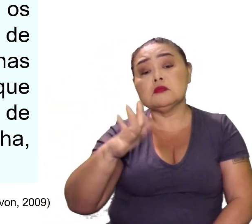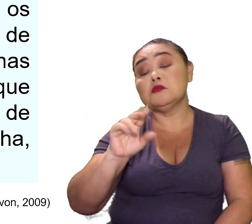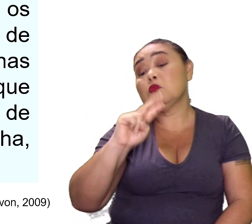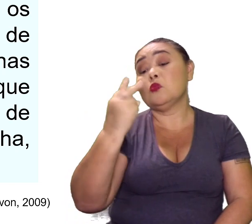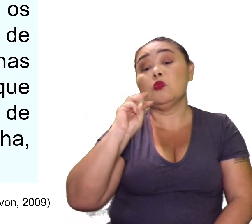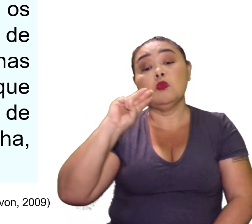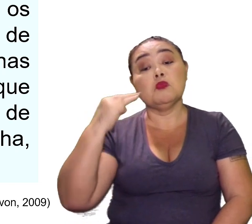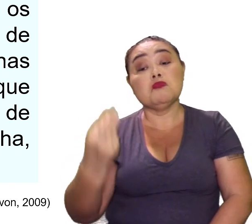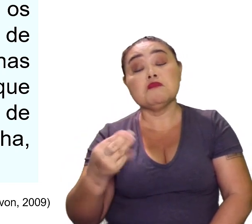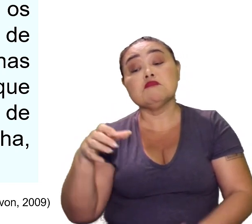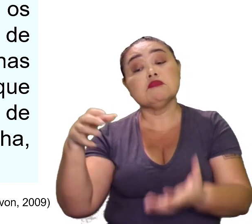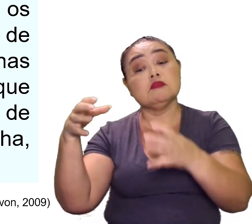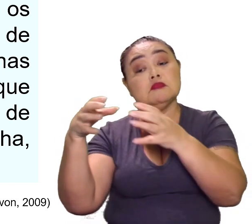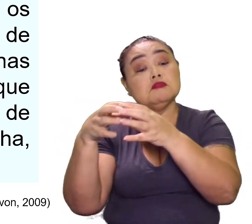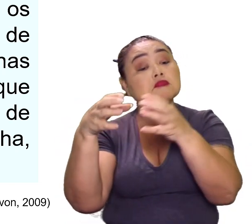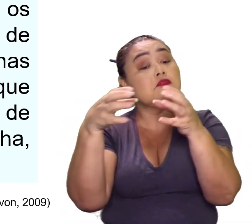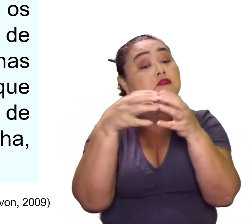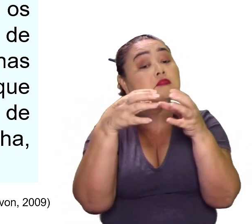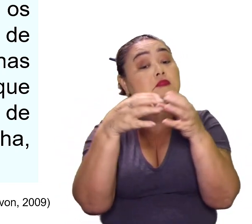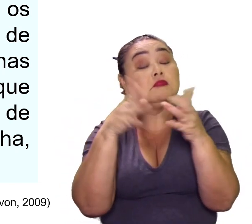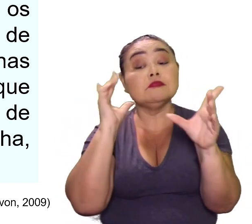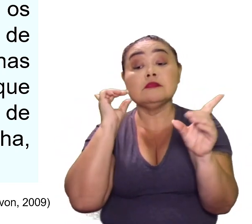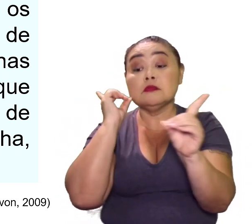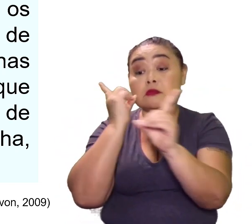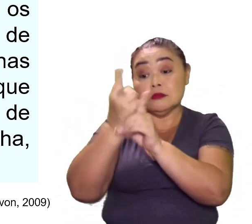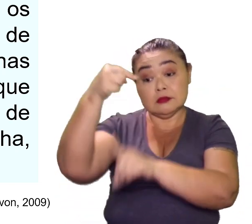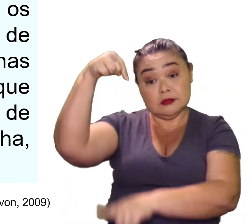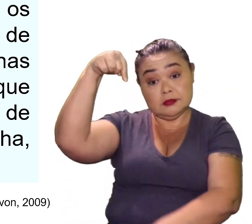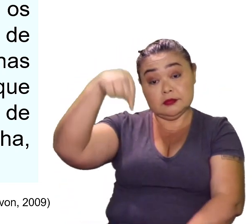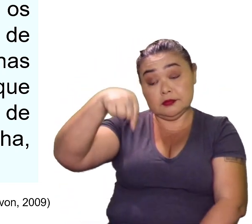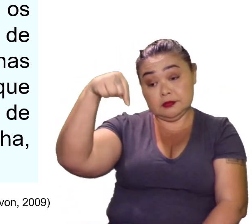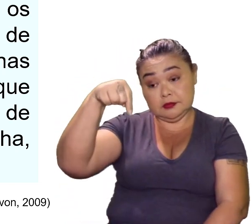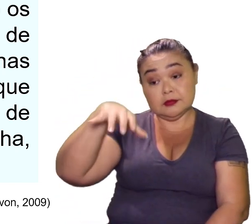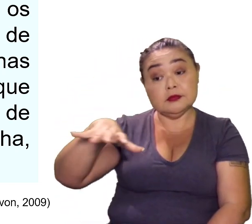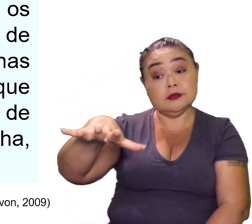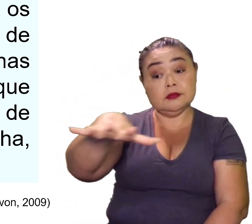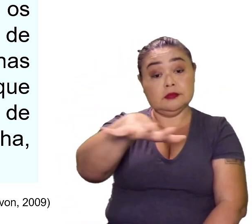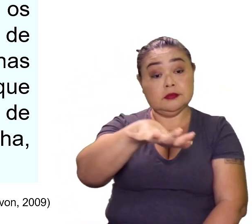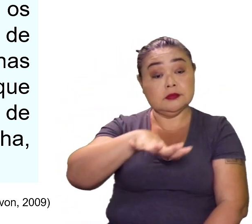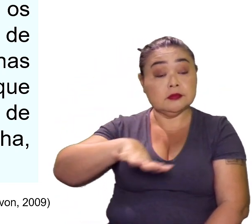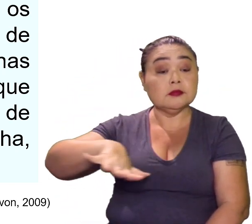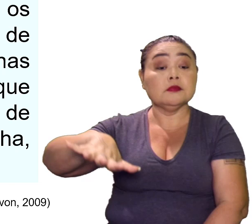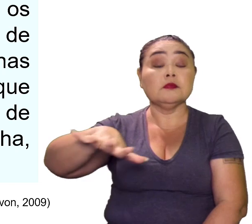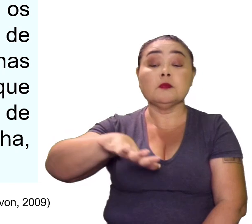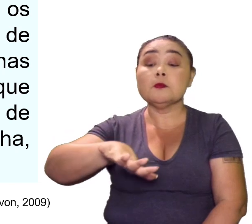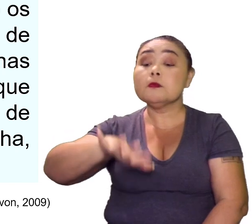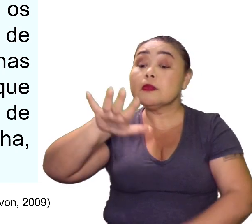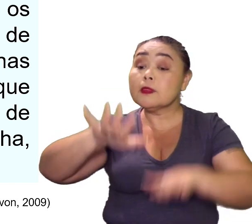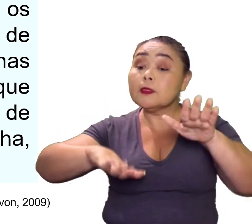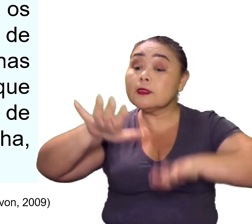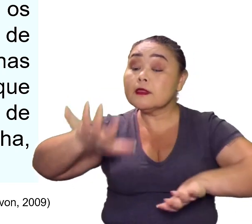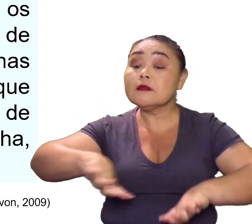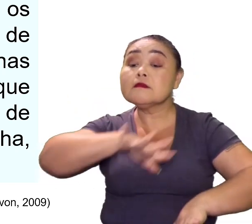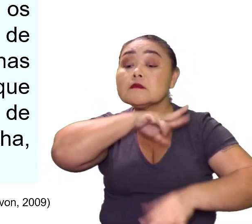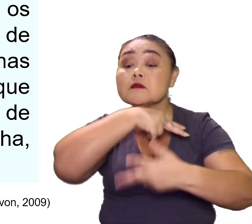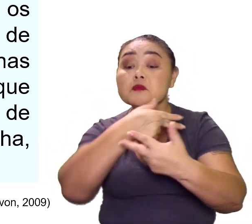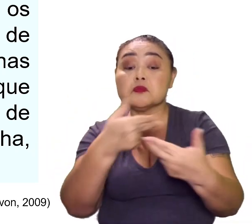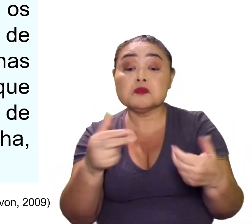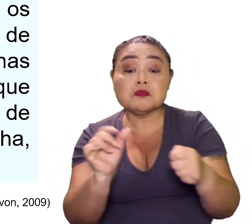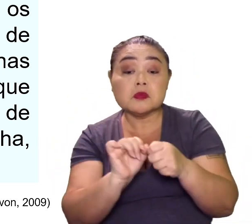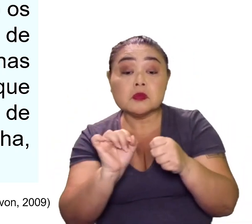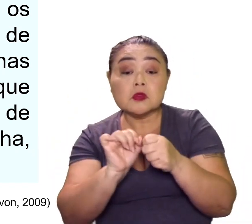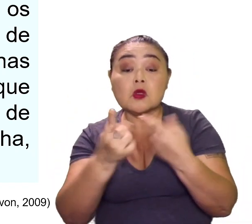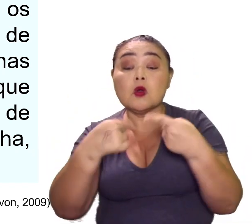das quais encontradas apenas aqui. Alguns animais são para lá de exóticos, como o